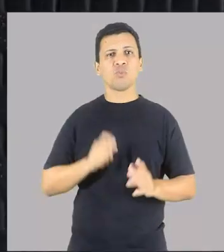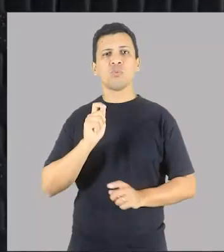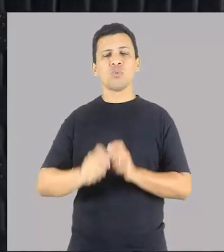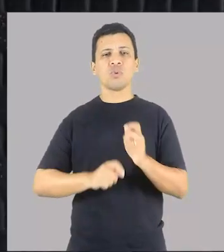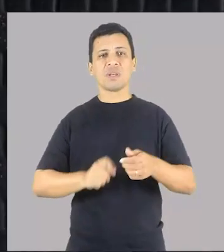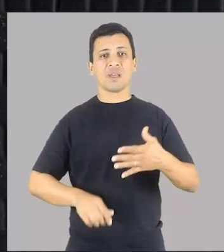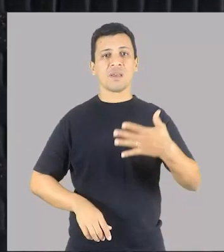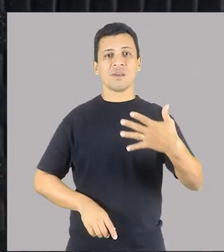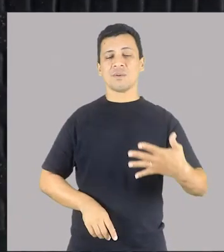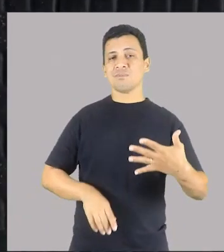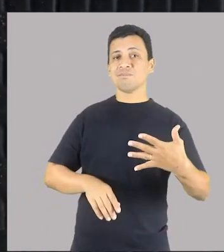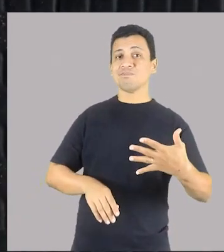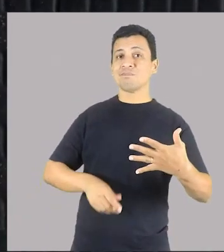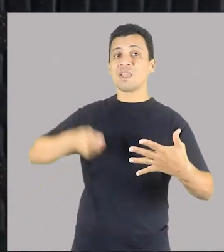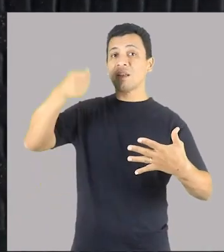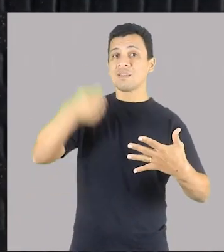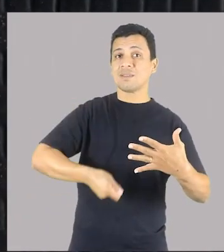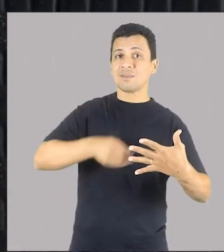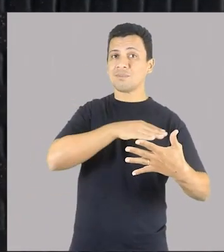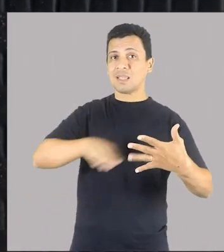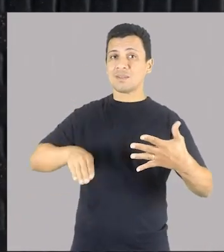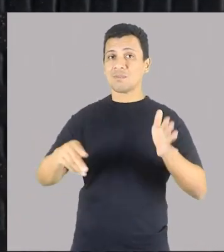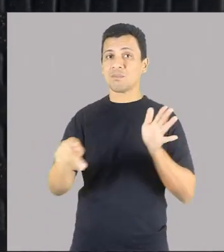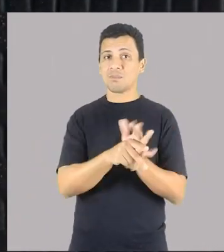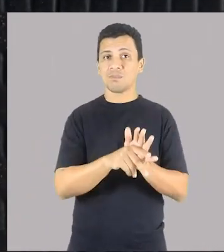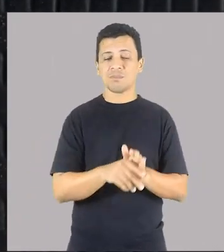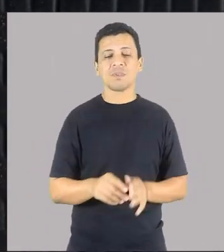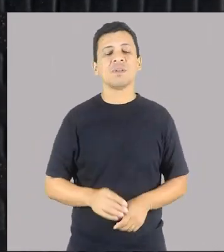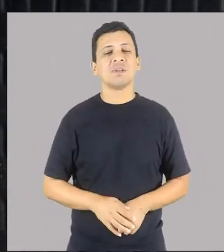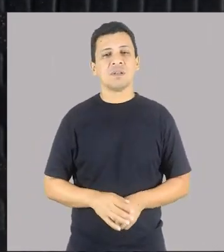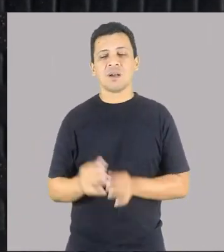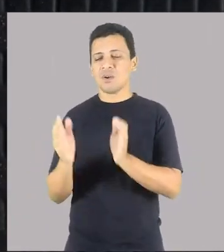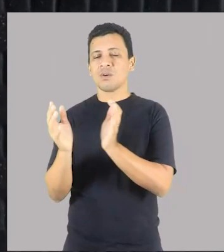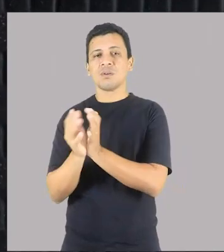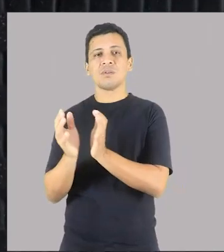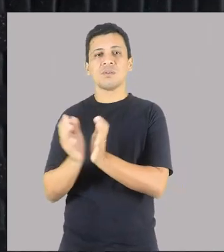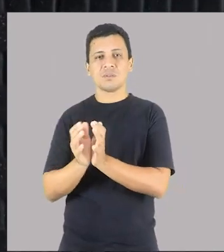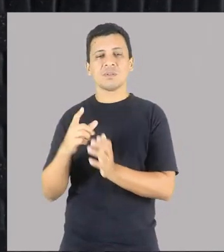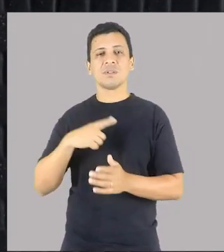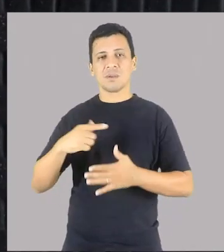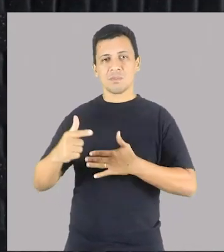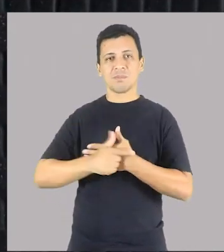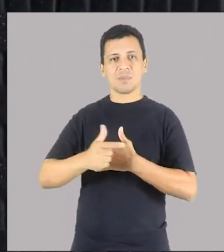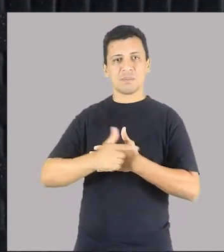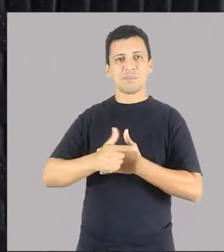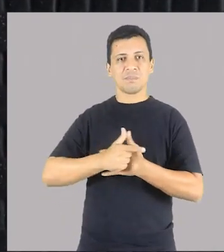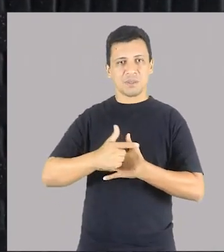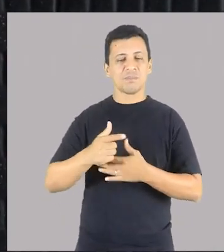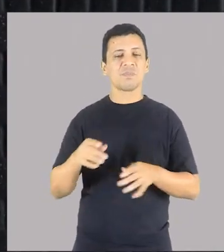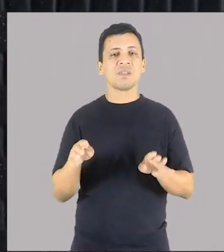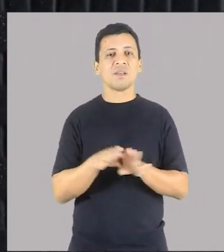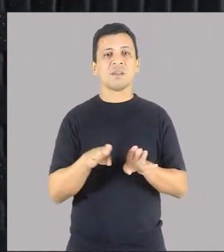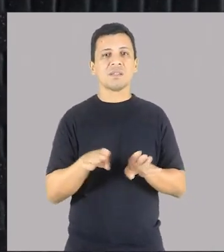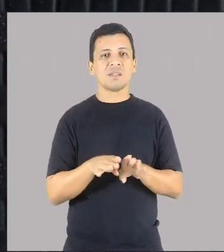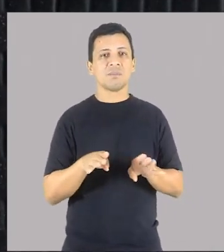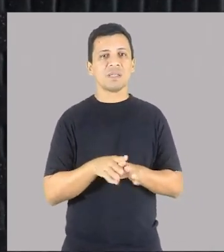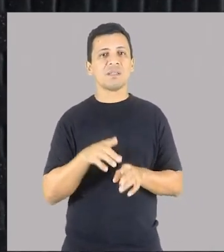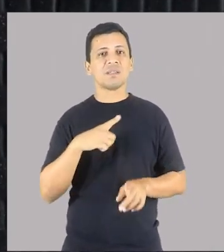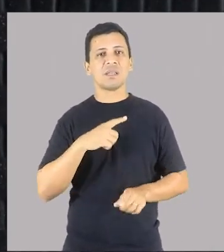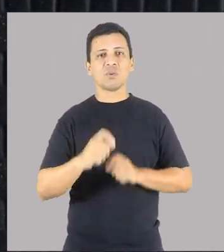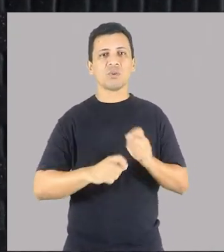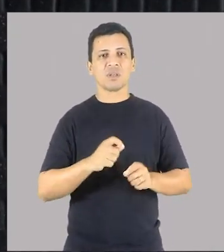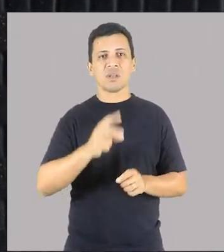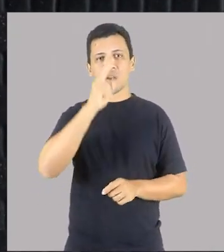contencioso administrativo. Então, esse Conselho de Estado, ele atua aqui como função jurisdicional e tem aqui uma força